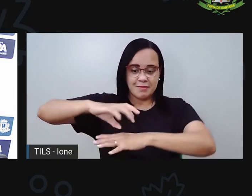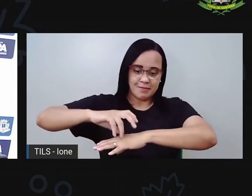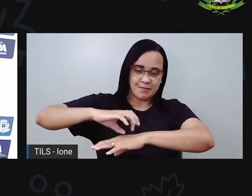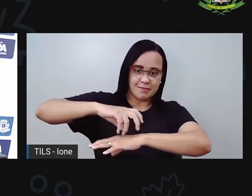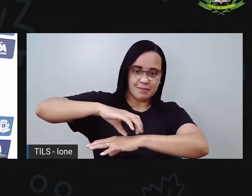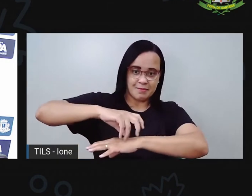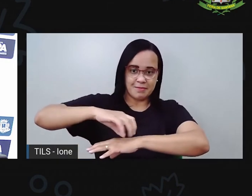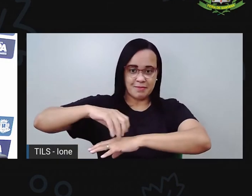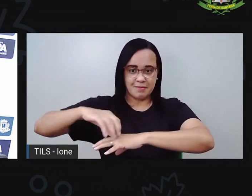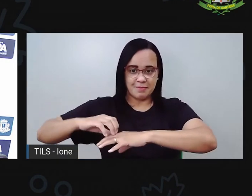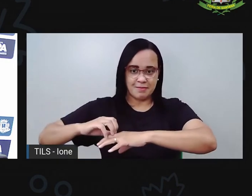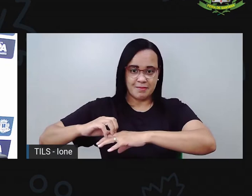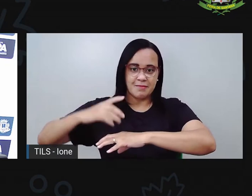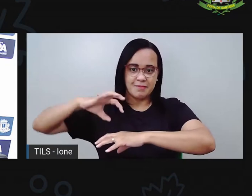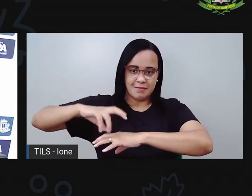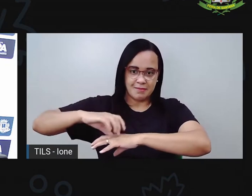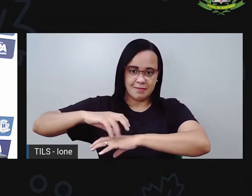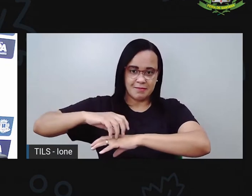sapateia